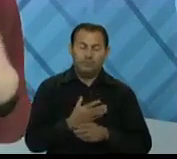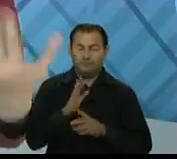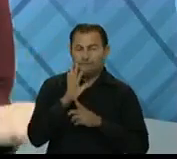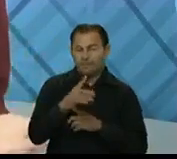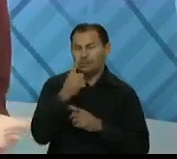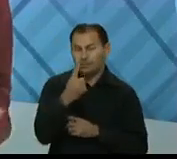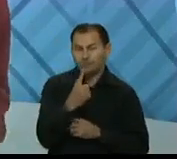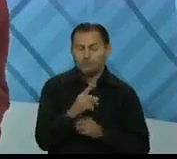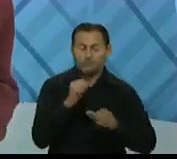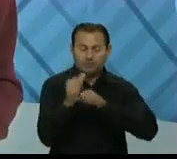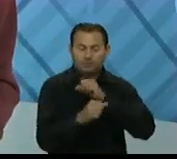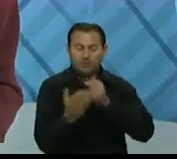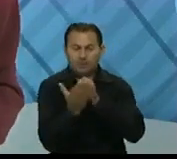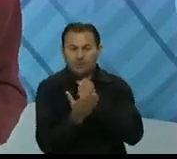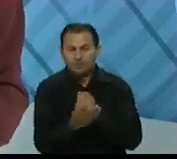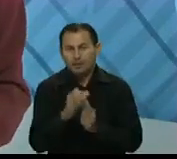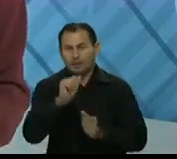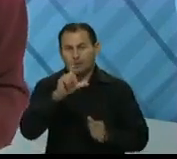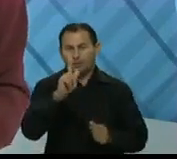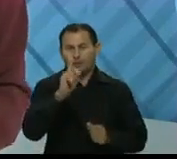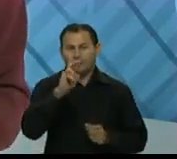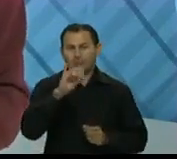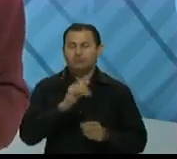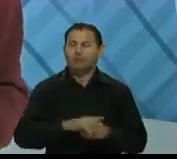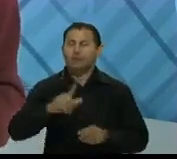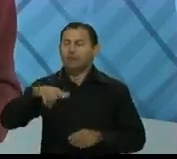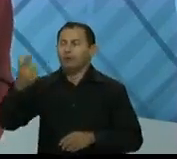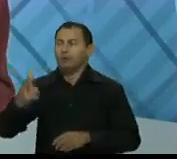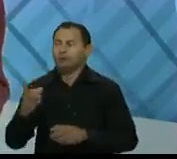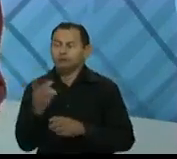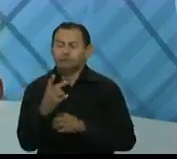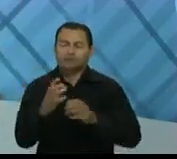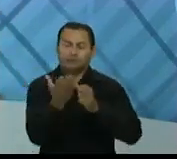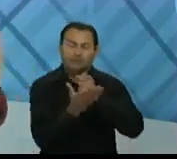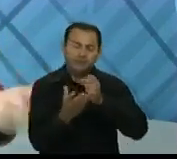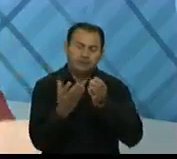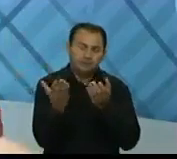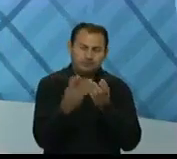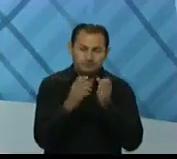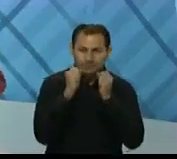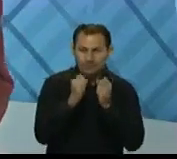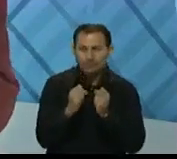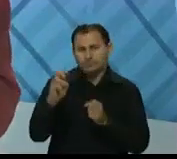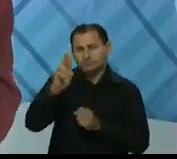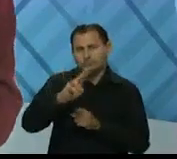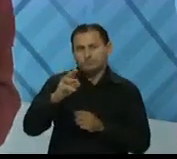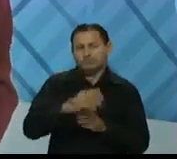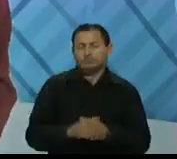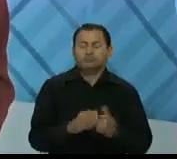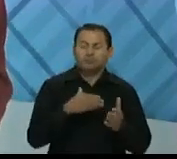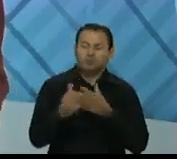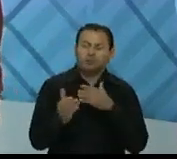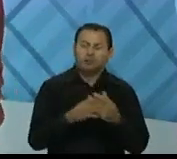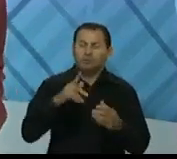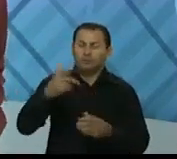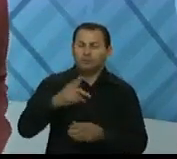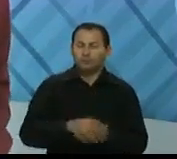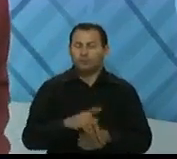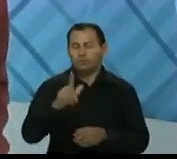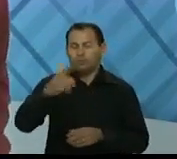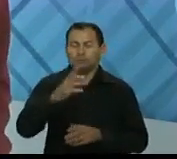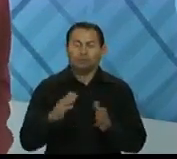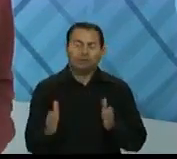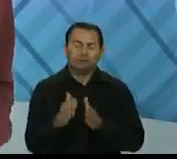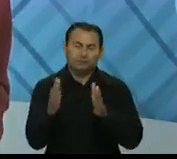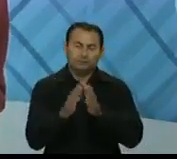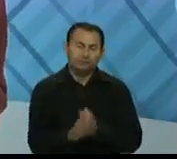uma mudança de base aplicando o logaritmo para o outro, em ambos os lados da igualdade. Você poderia ter utilizado em qualquer outra situação um outro